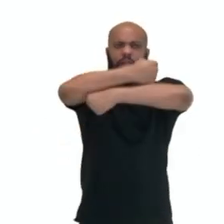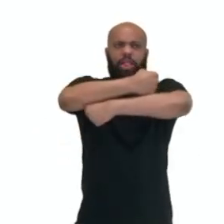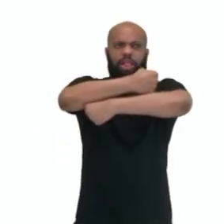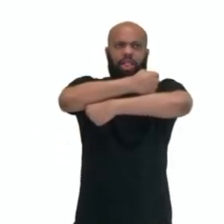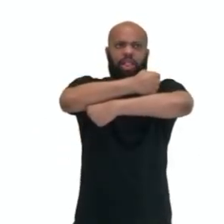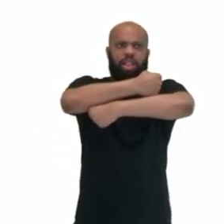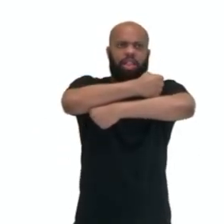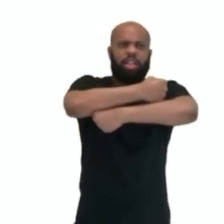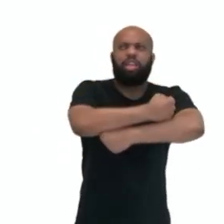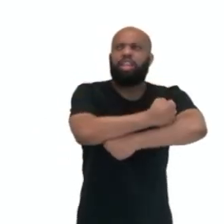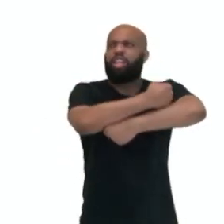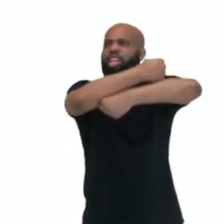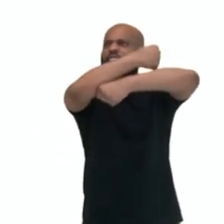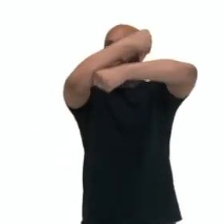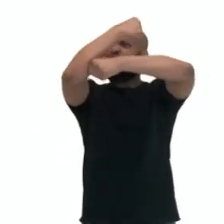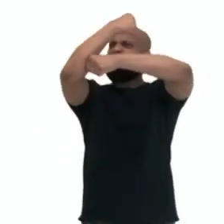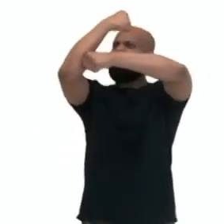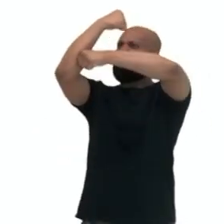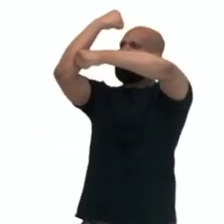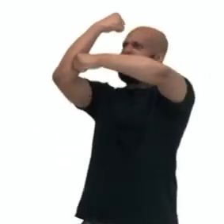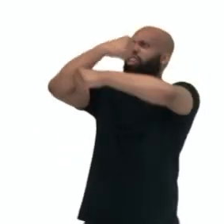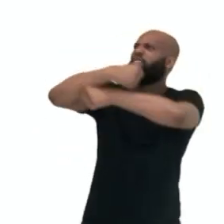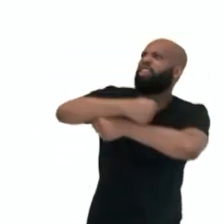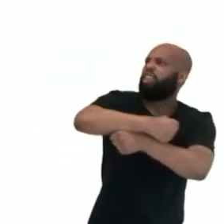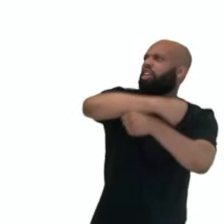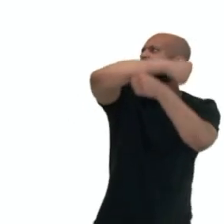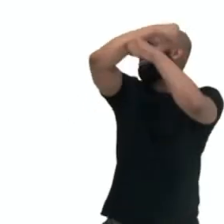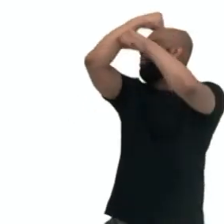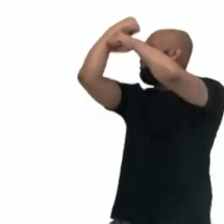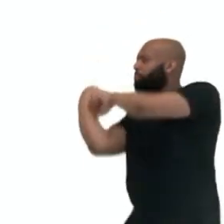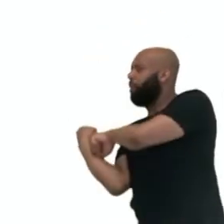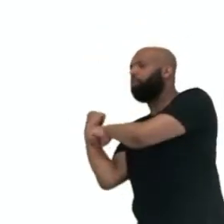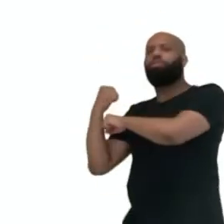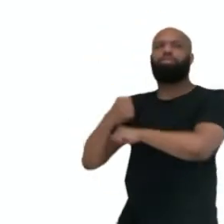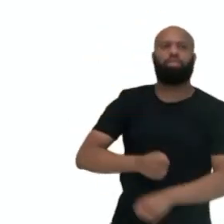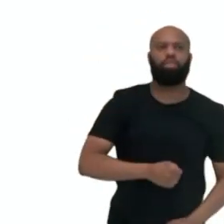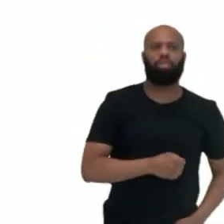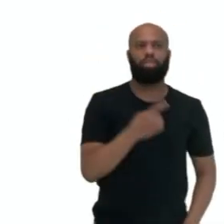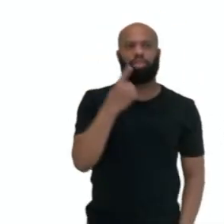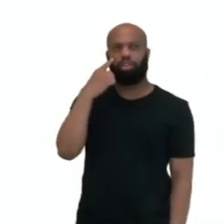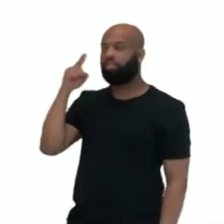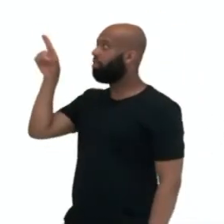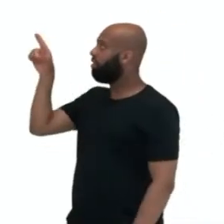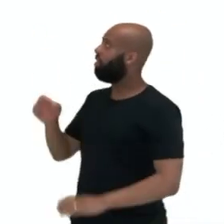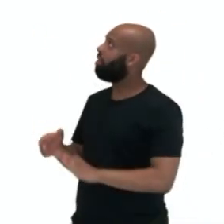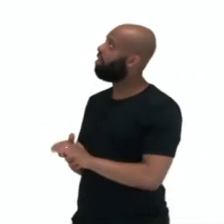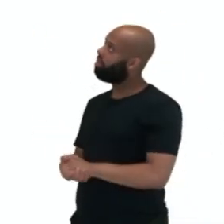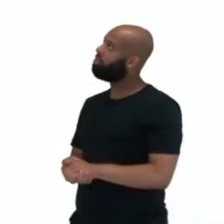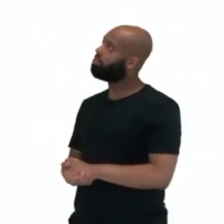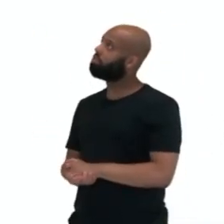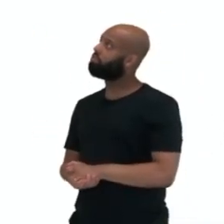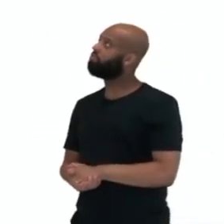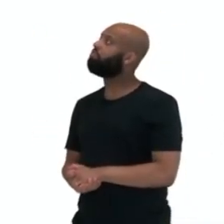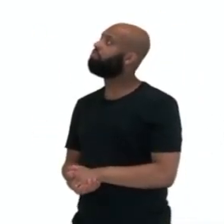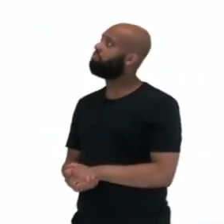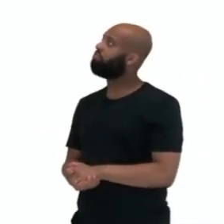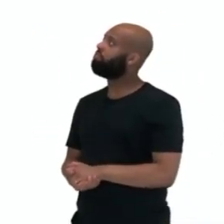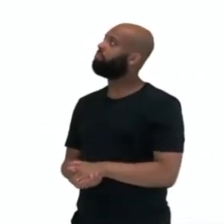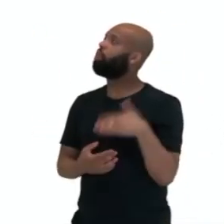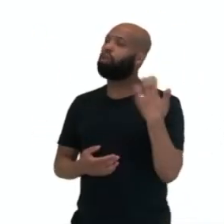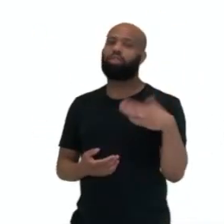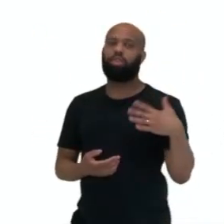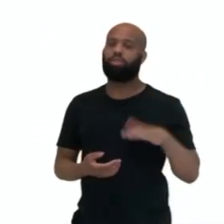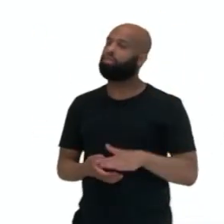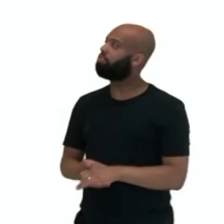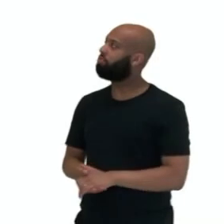vai inclinar para trás, puxando sobre si o oponente. Então aqui bem visual também, ele agarra e joga